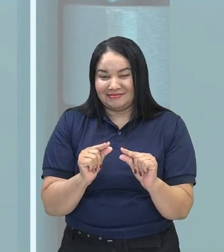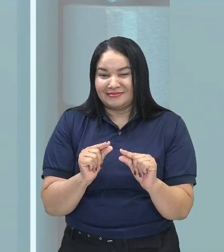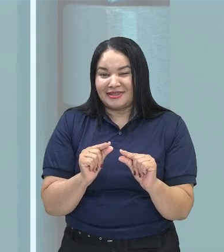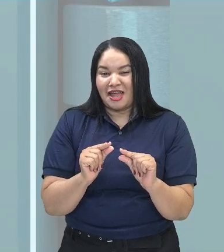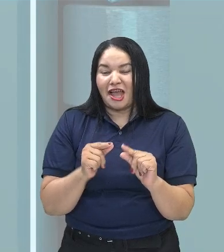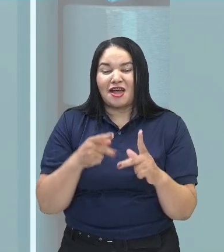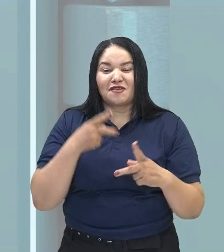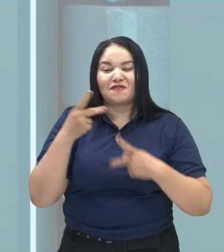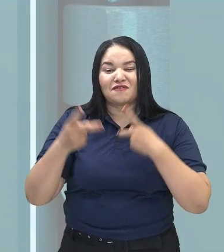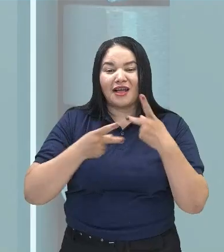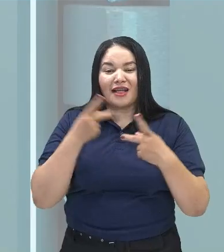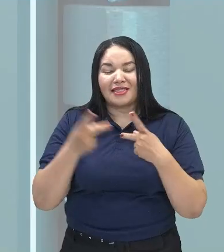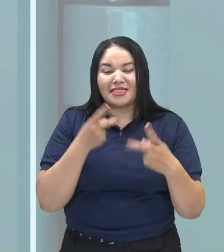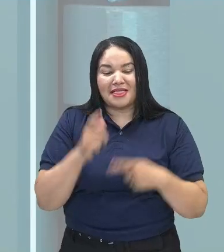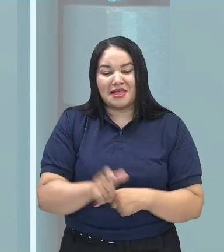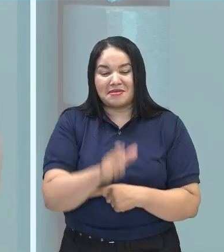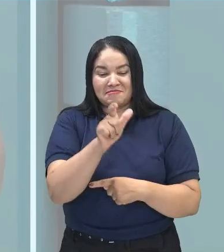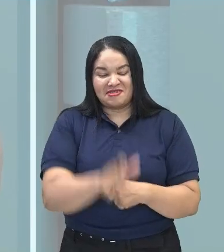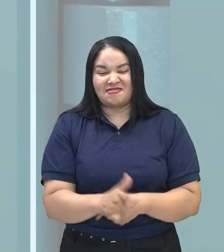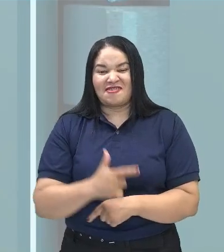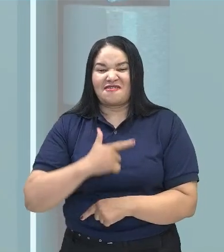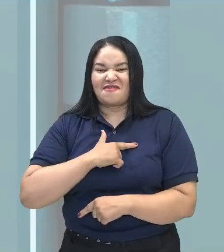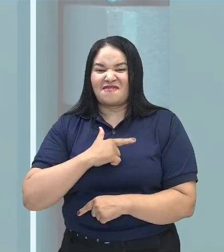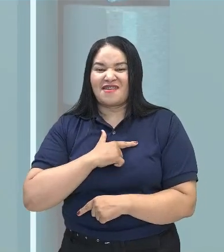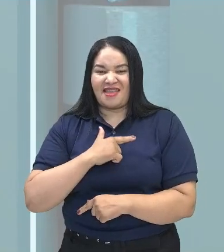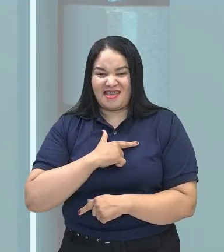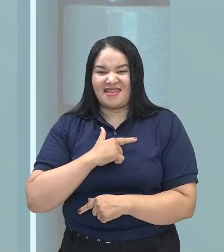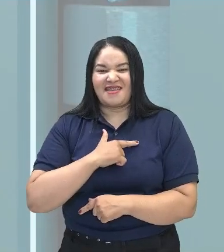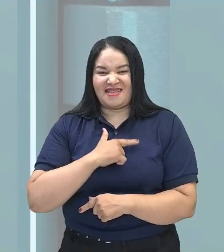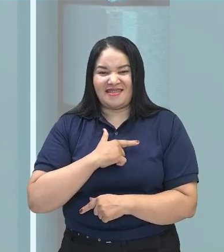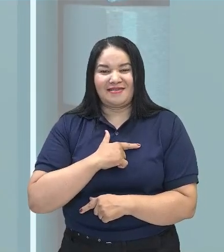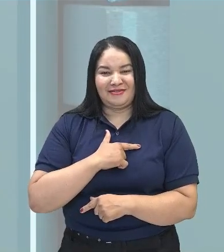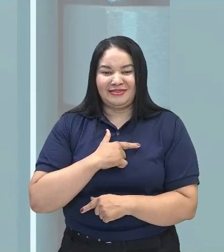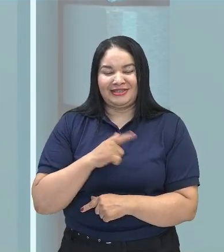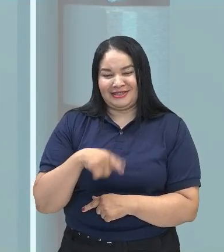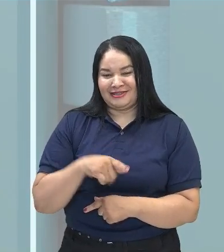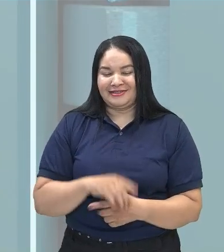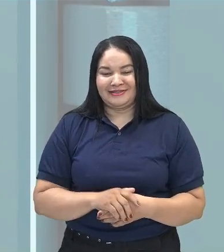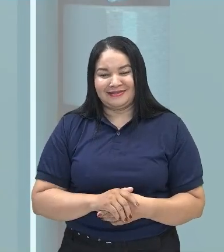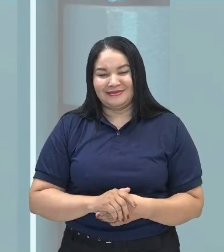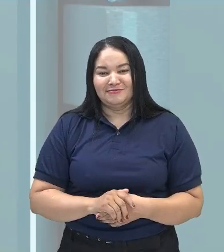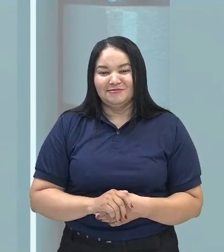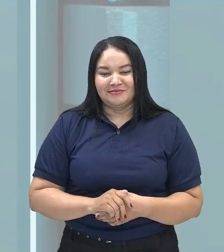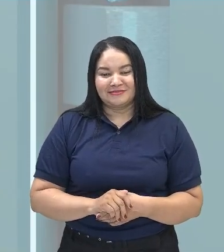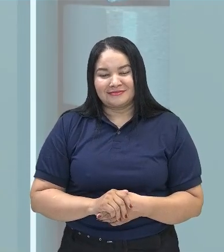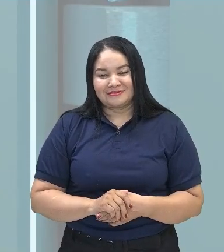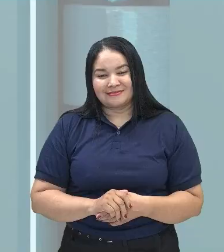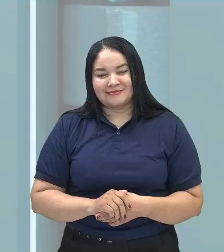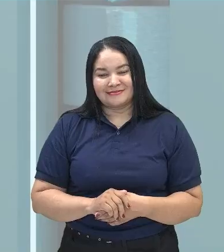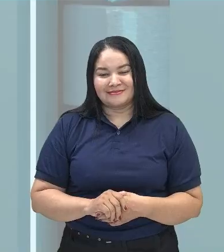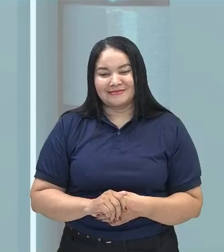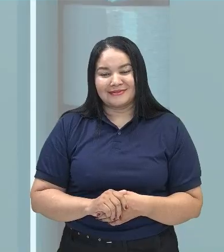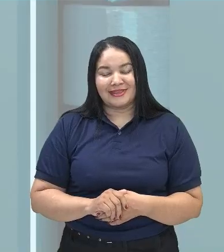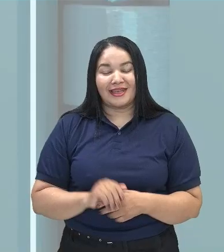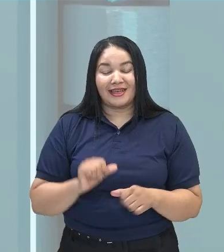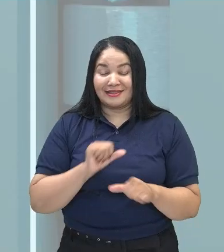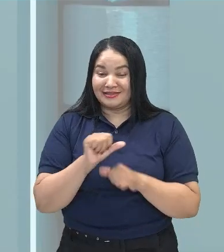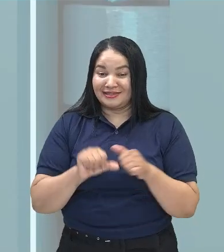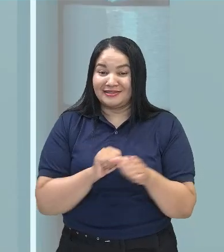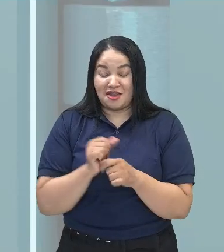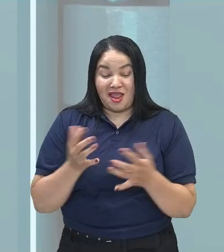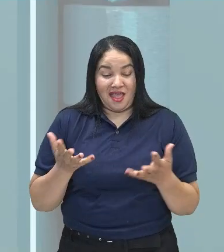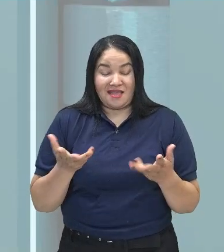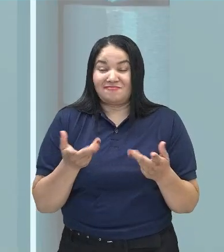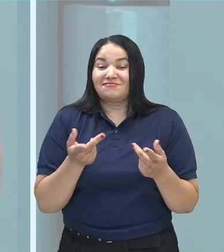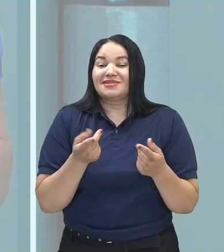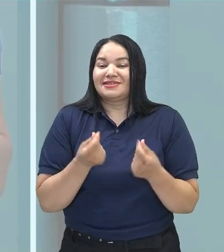dizer o quê? Que a pessoa é feia, né? Então, claro que ninguém vai dizer